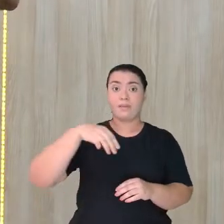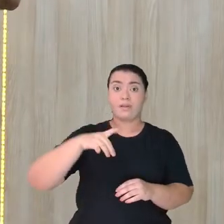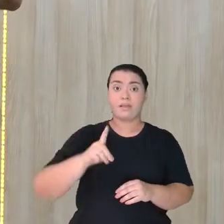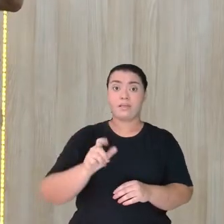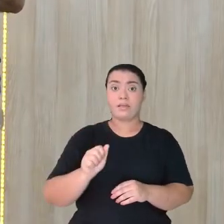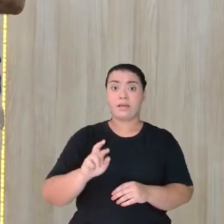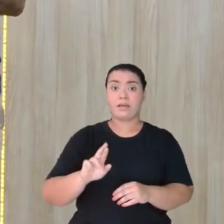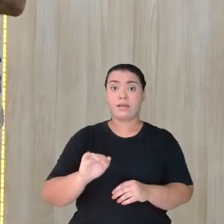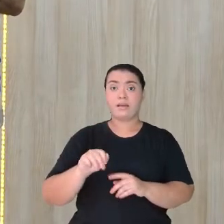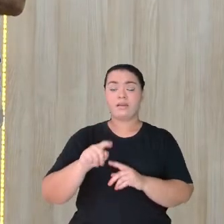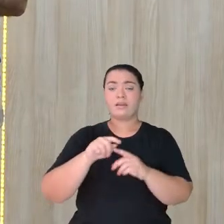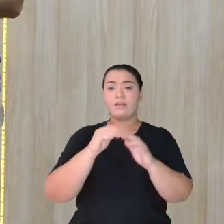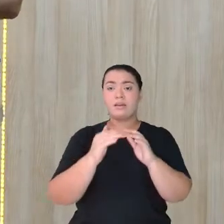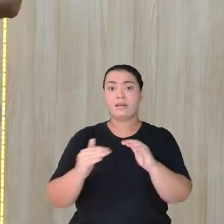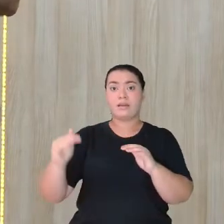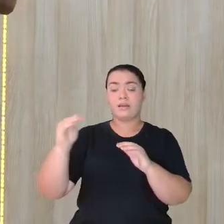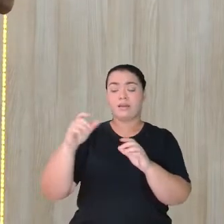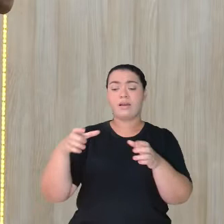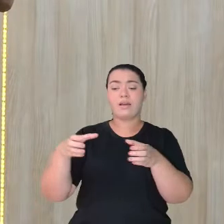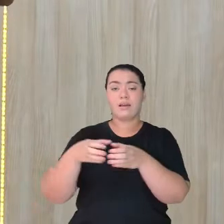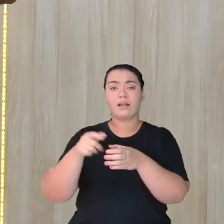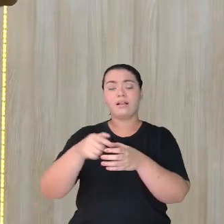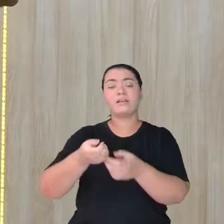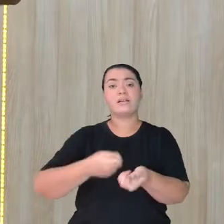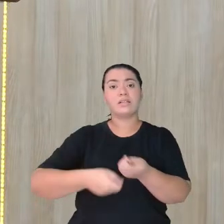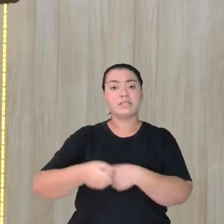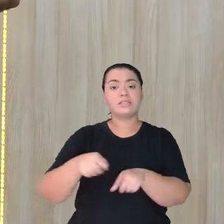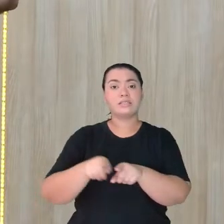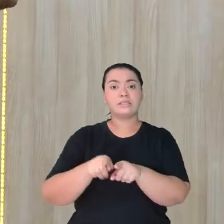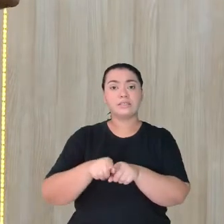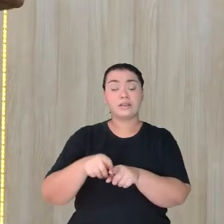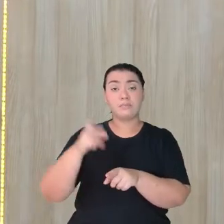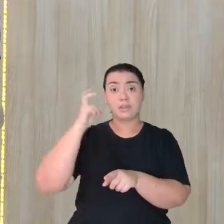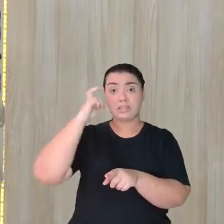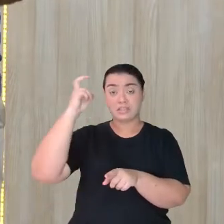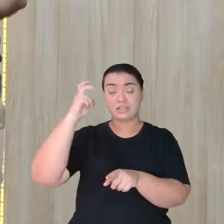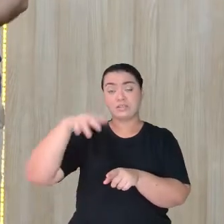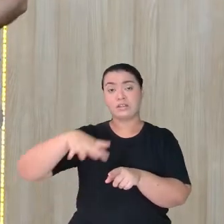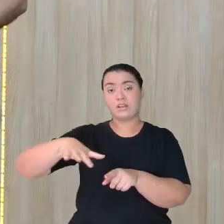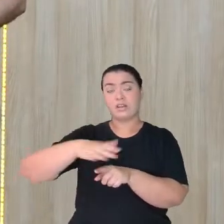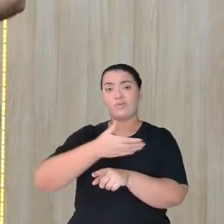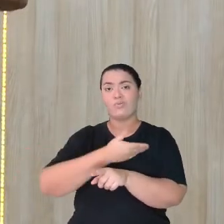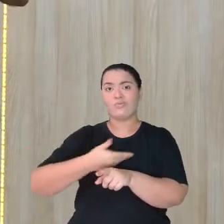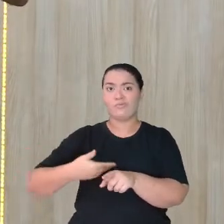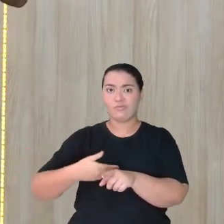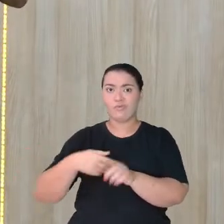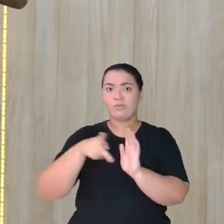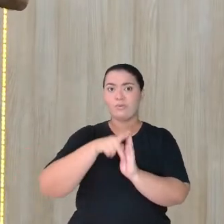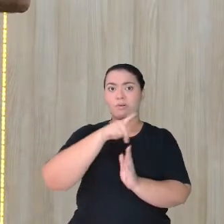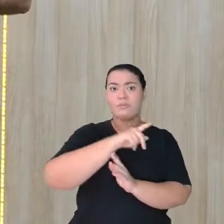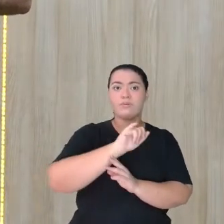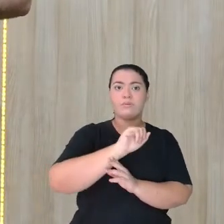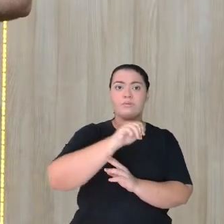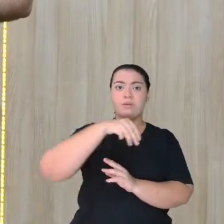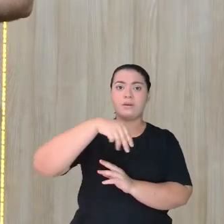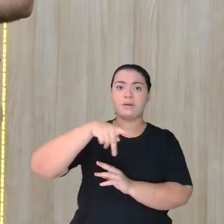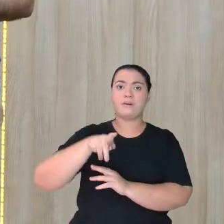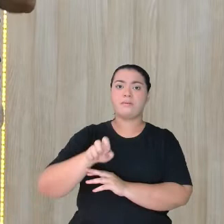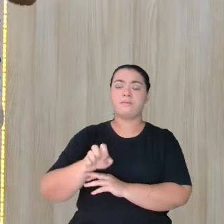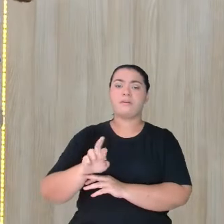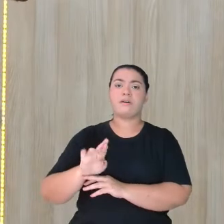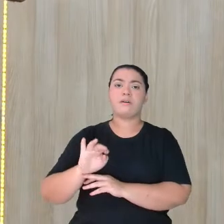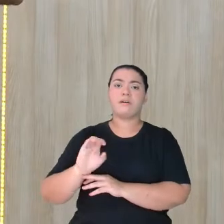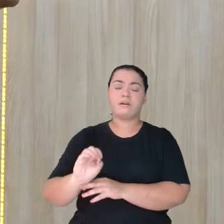não somente, né, administrativa, mas de certa forma pensante ali do governo. Então era